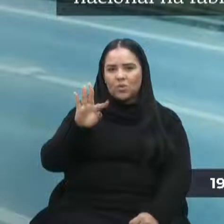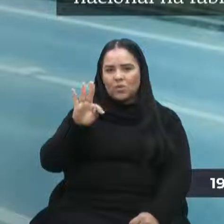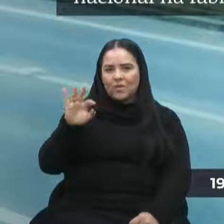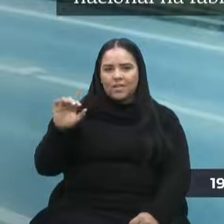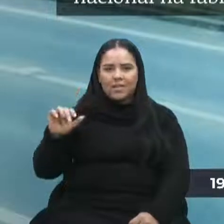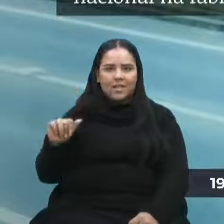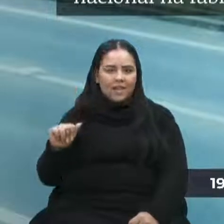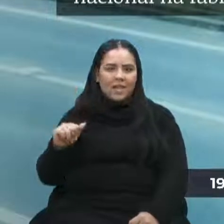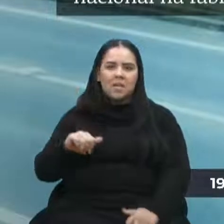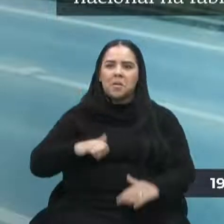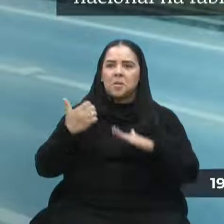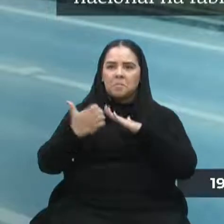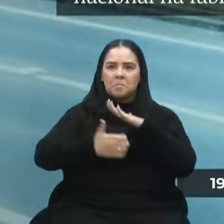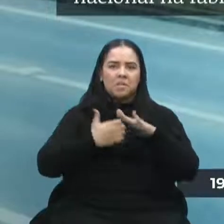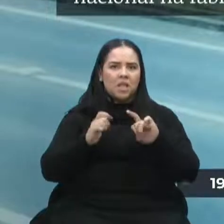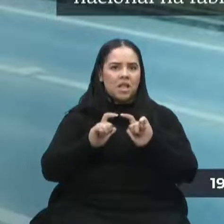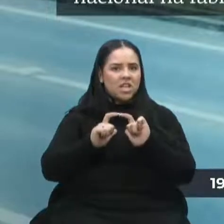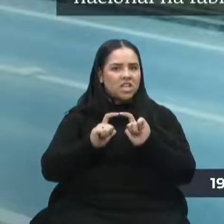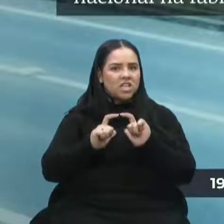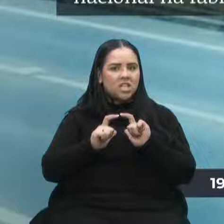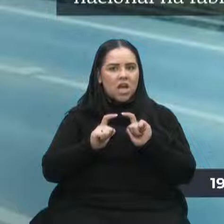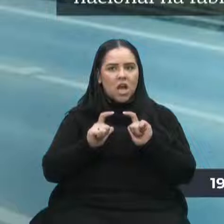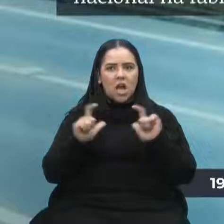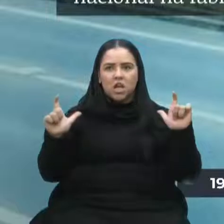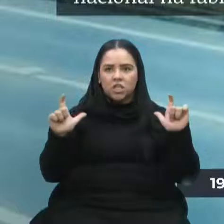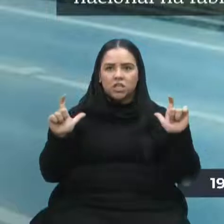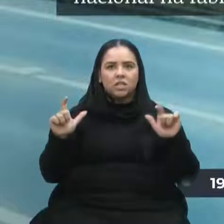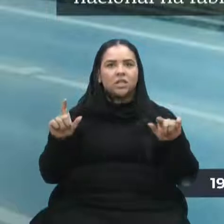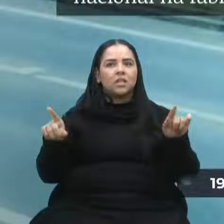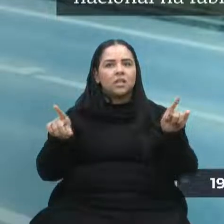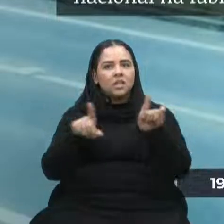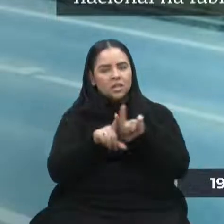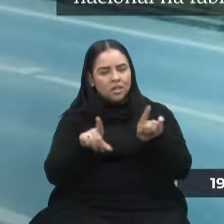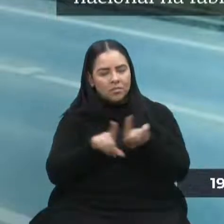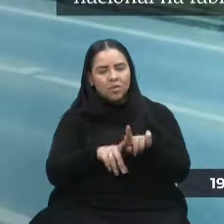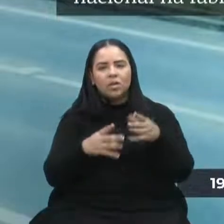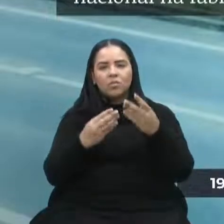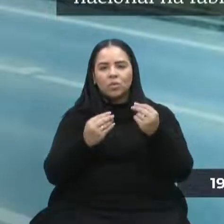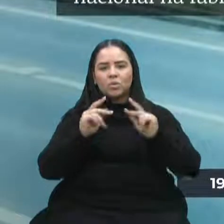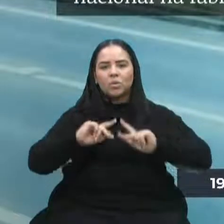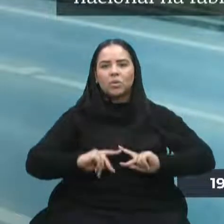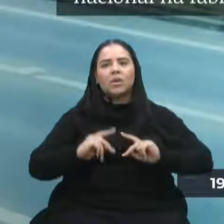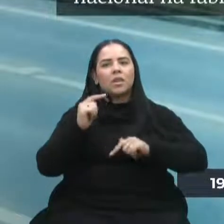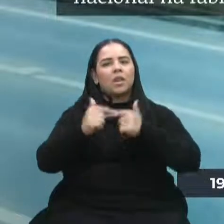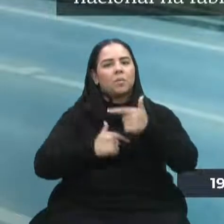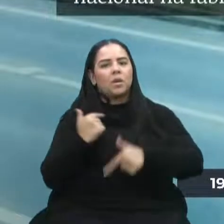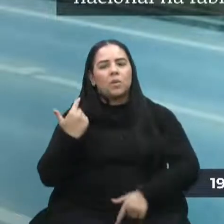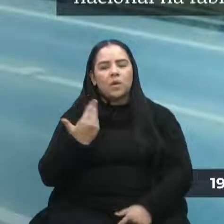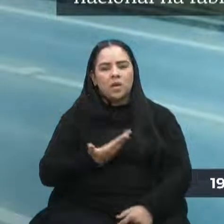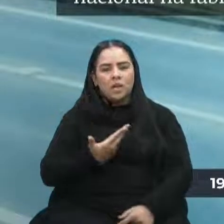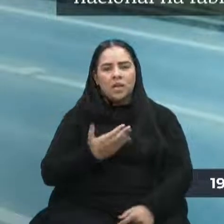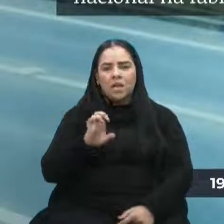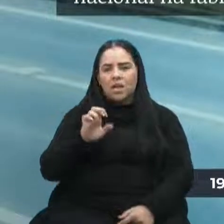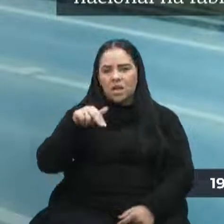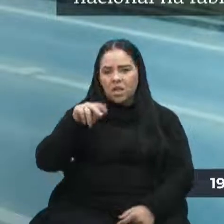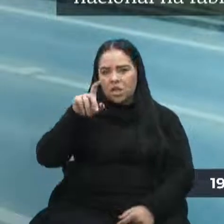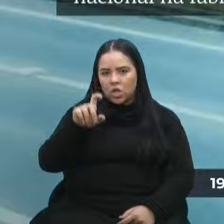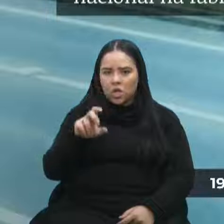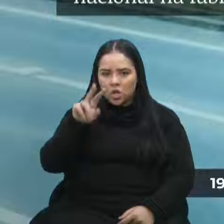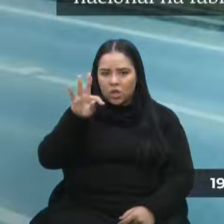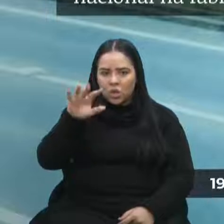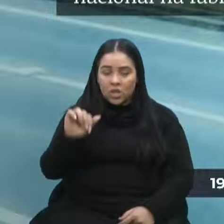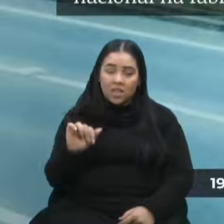empresa de grande porte que também deu emprego a muitos moradores. A Enxuta,